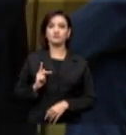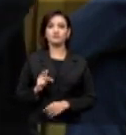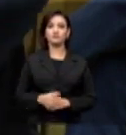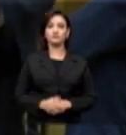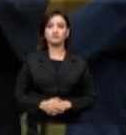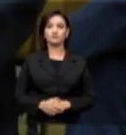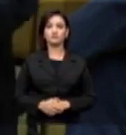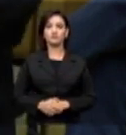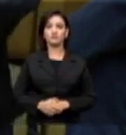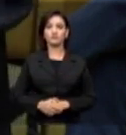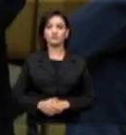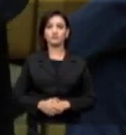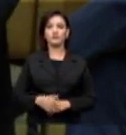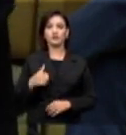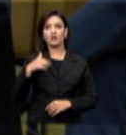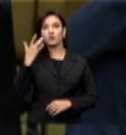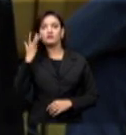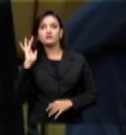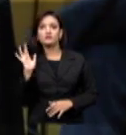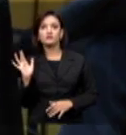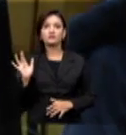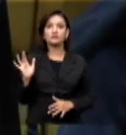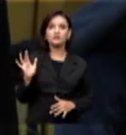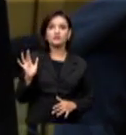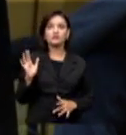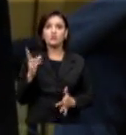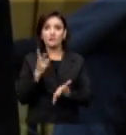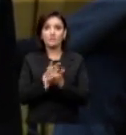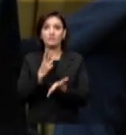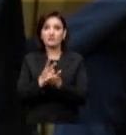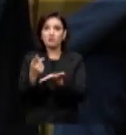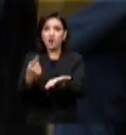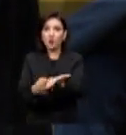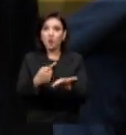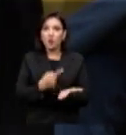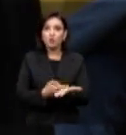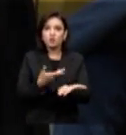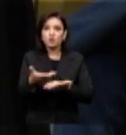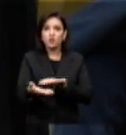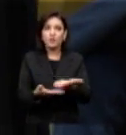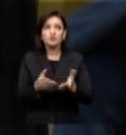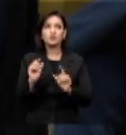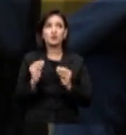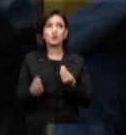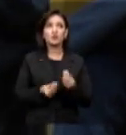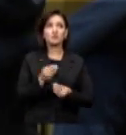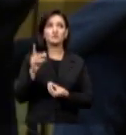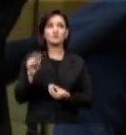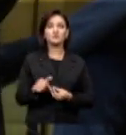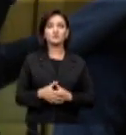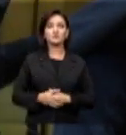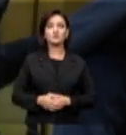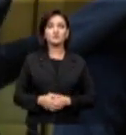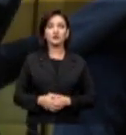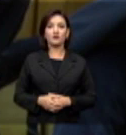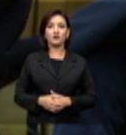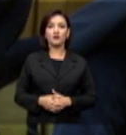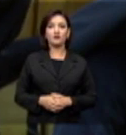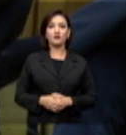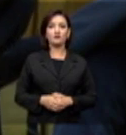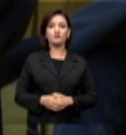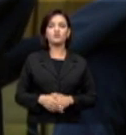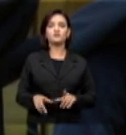que reconhecendo, não sabia do teor desse acordo de cooperação, mas em breves momentos eu pude ver que